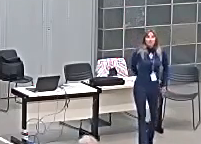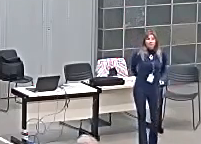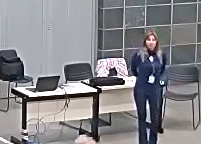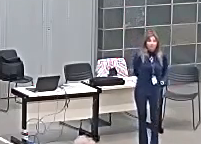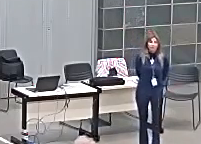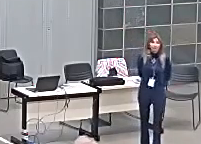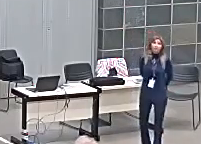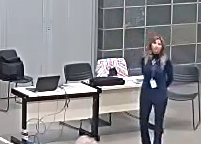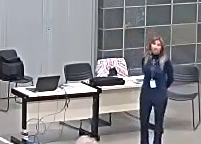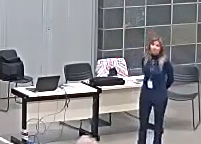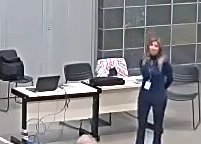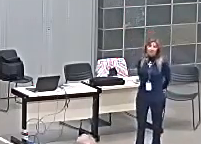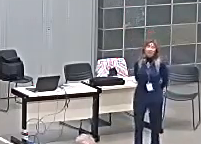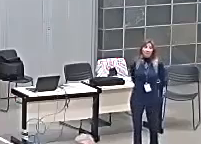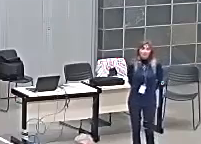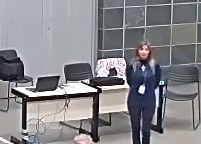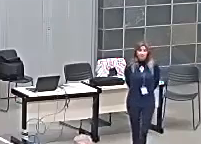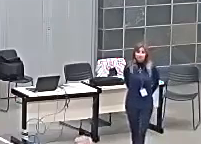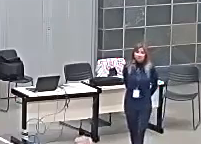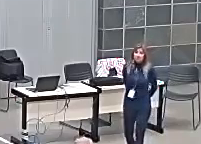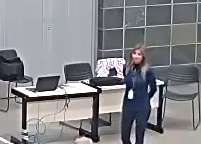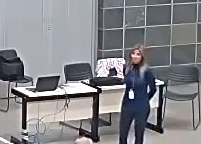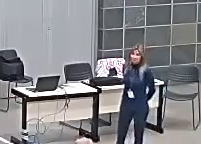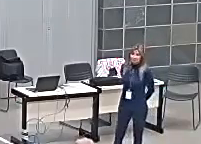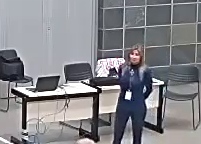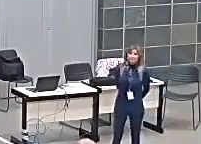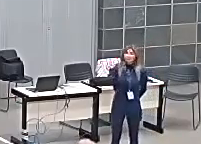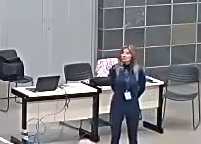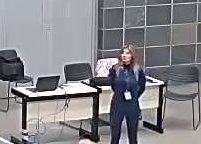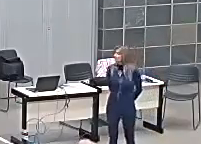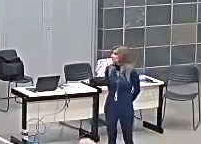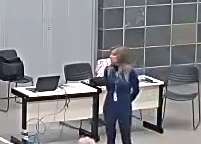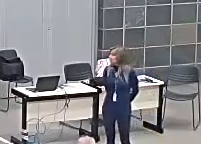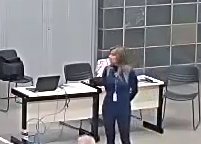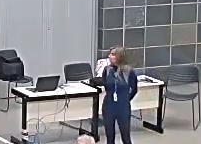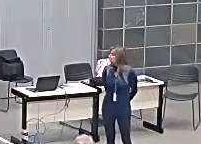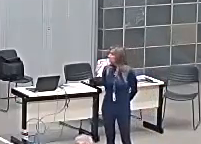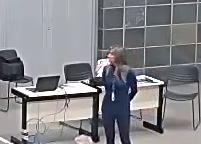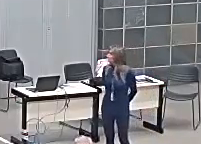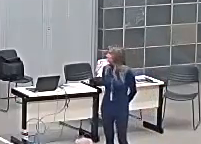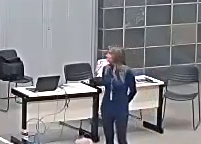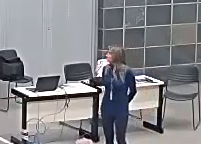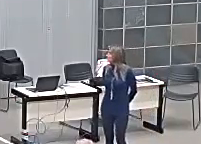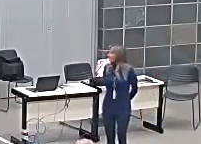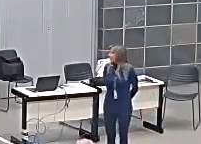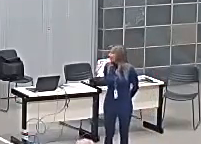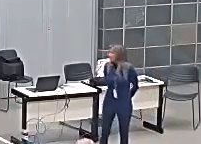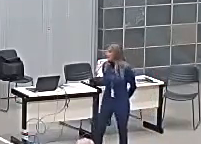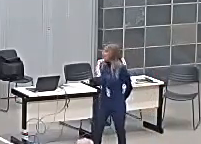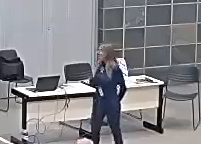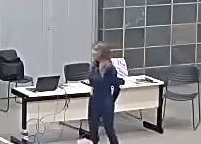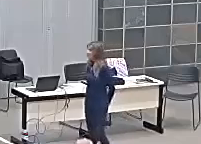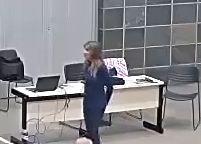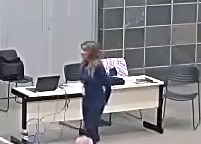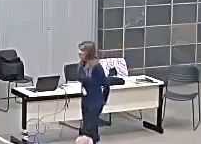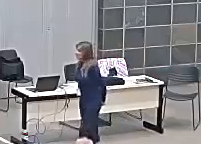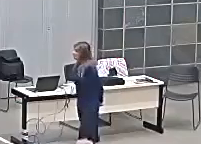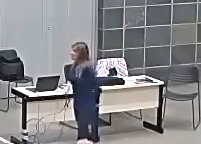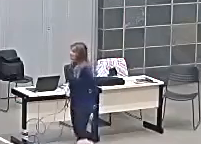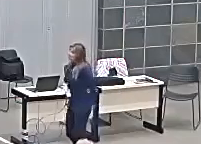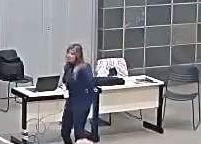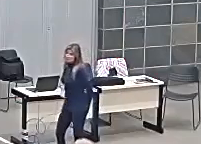pública e segundo relatos aqui eh Há muito tempo que eles estão tentando fazer é um pontapé inicial né Vamos então